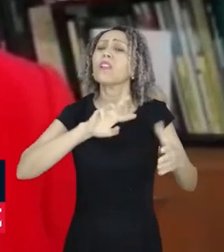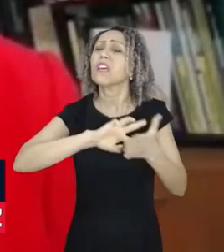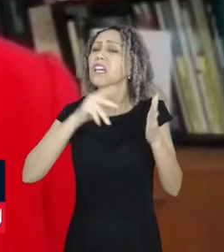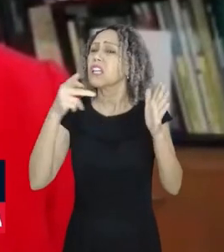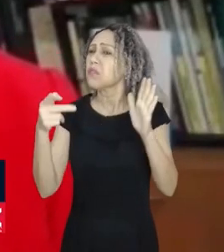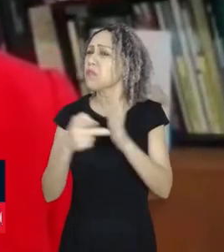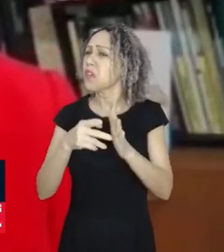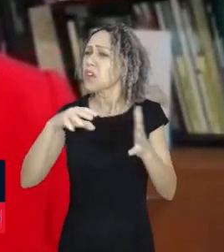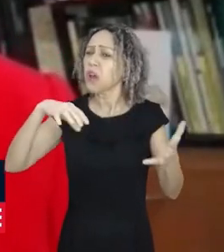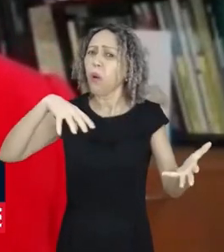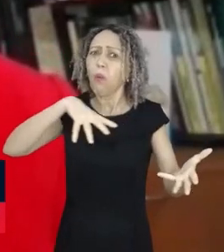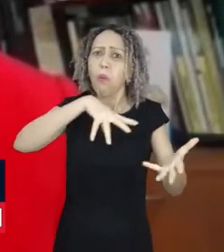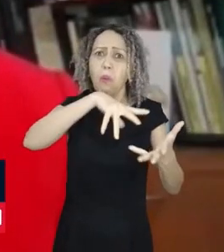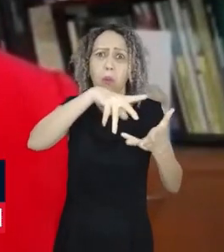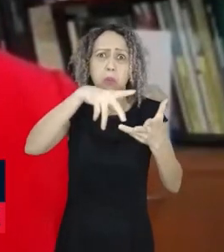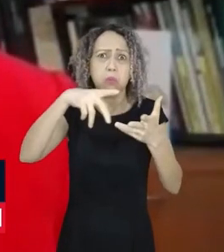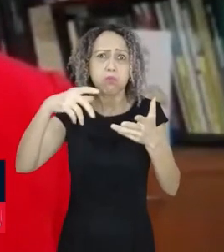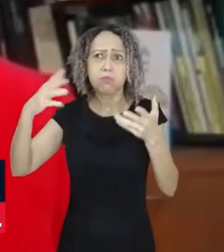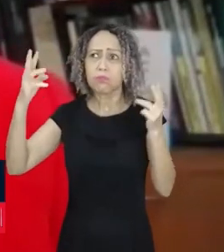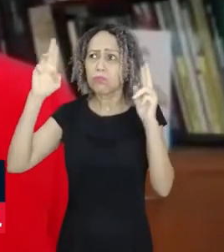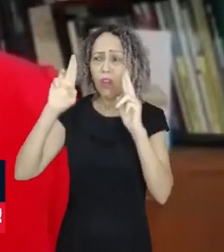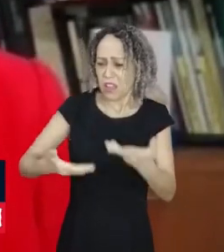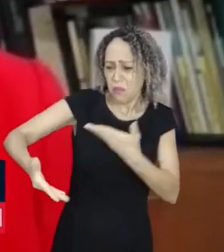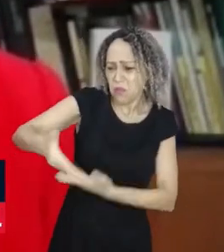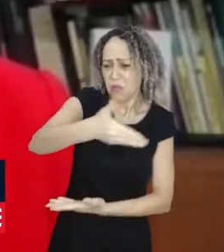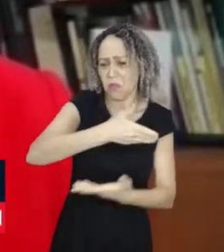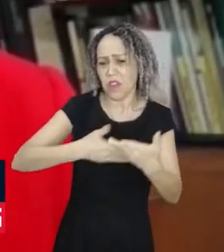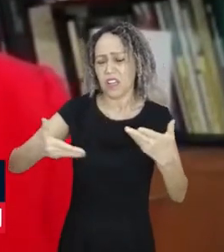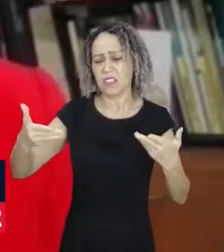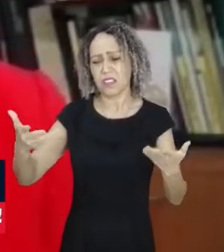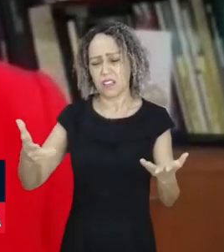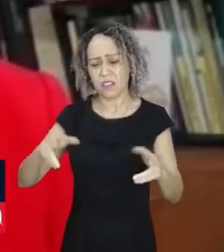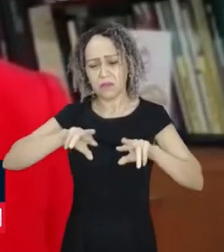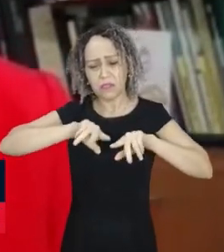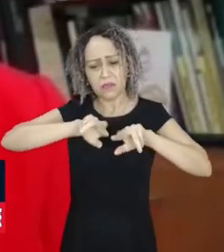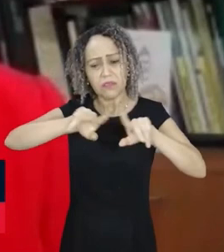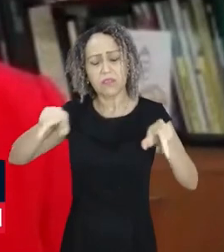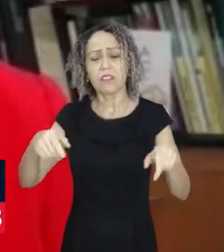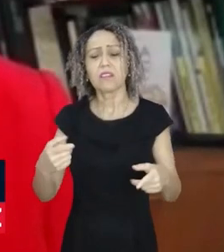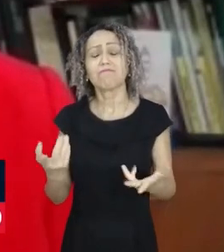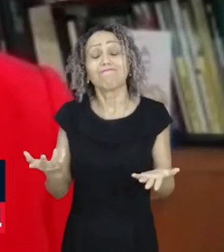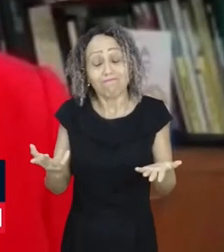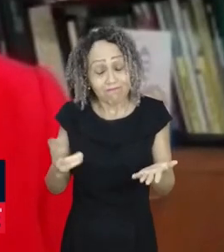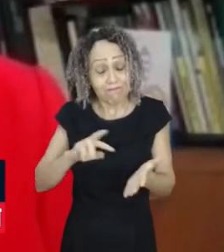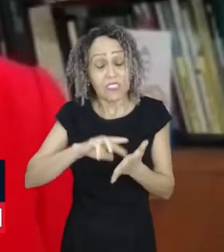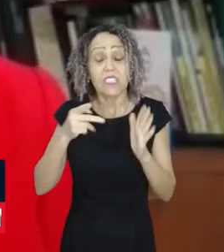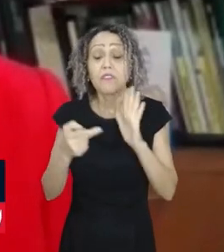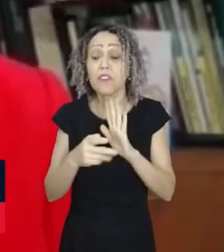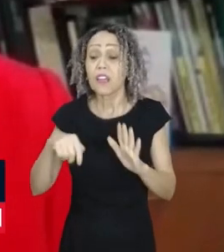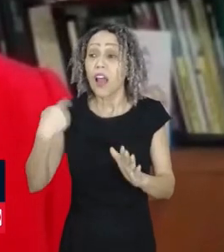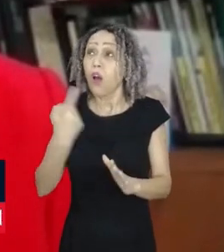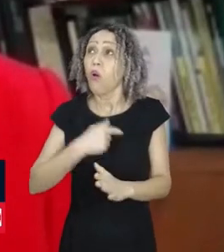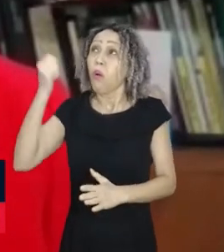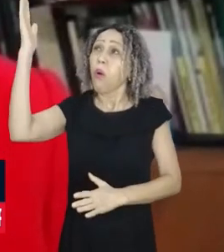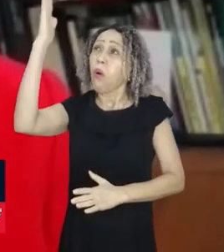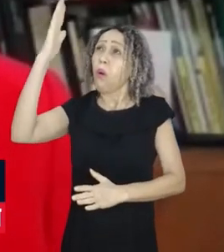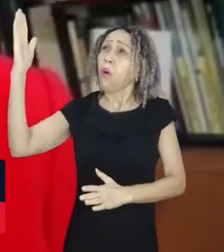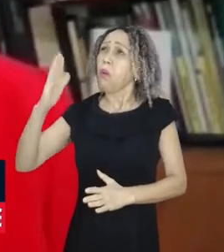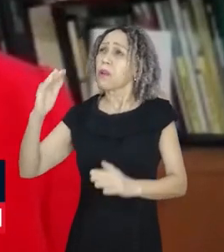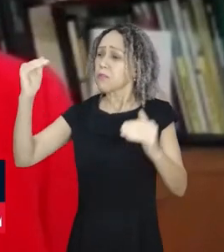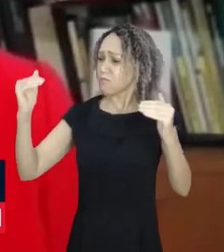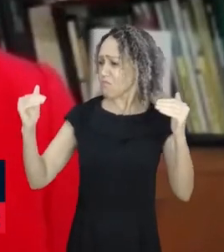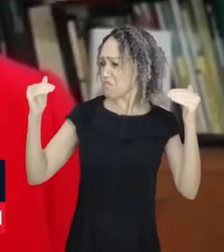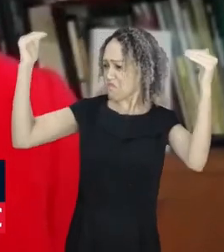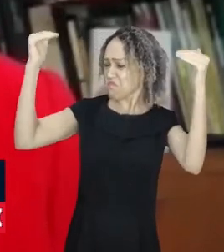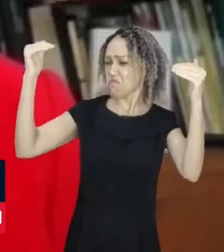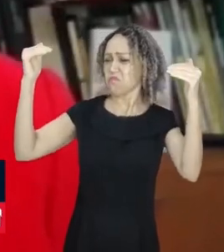tem a própria política altiva e ativa, defender a nossa soberania nacional. E a nossa soberania, que